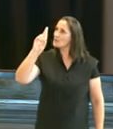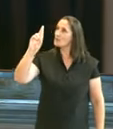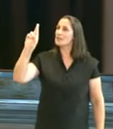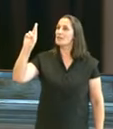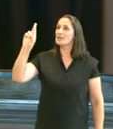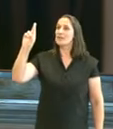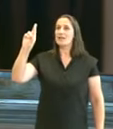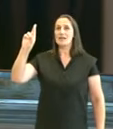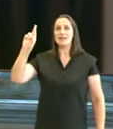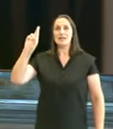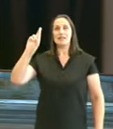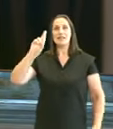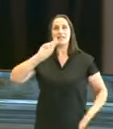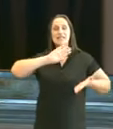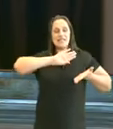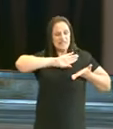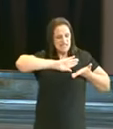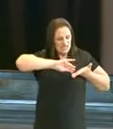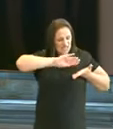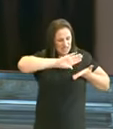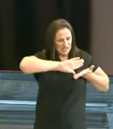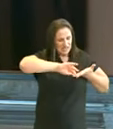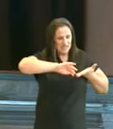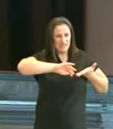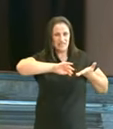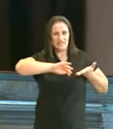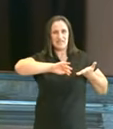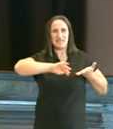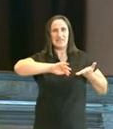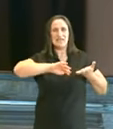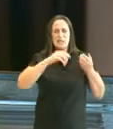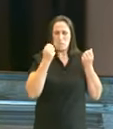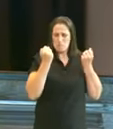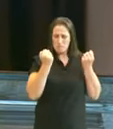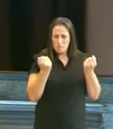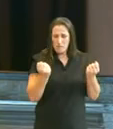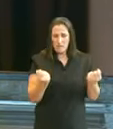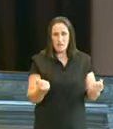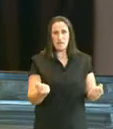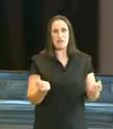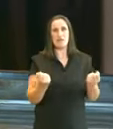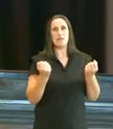tira de sobre nós isso que está acontecendo, esse peso.